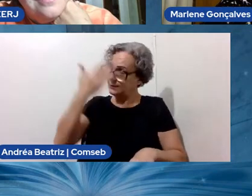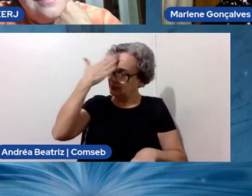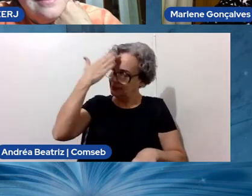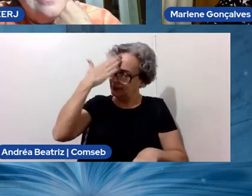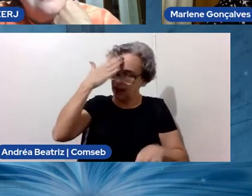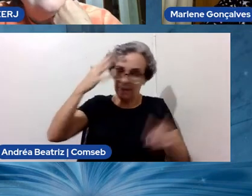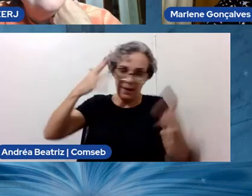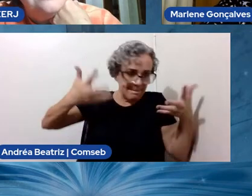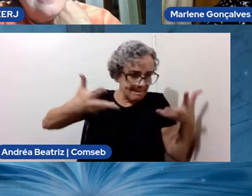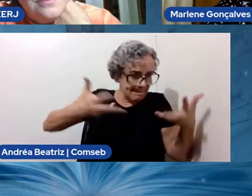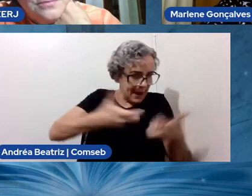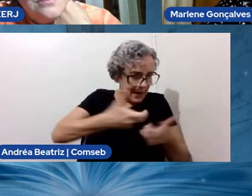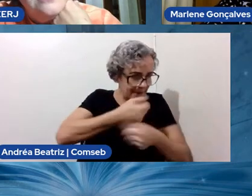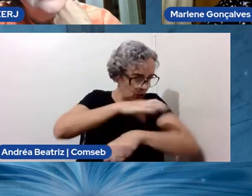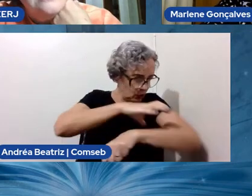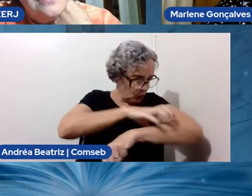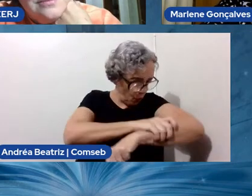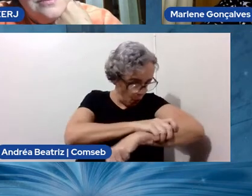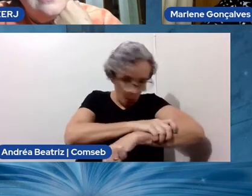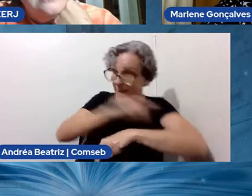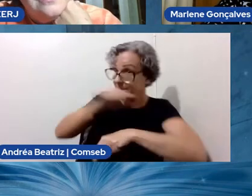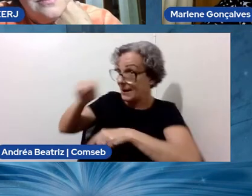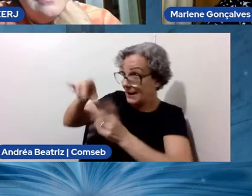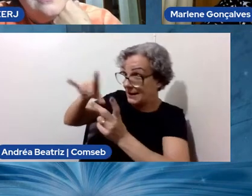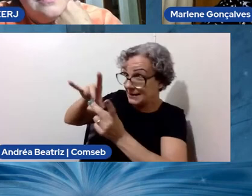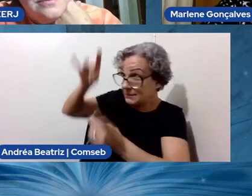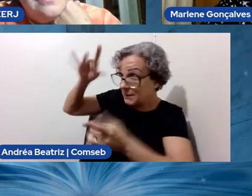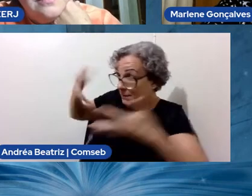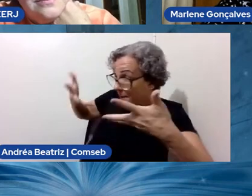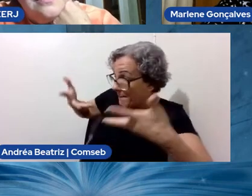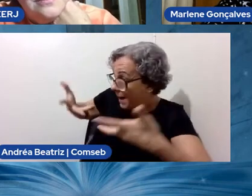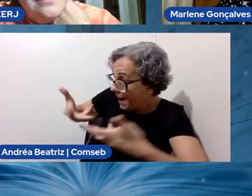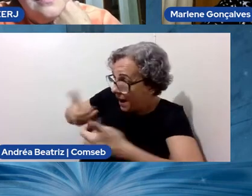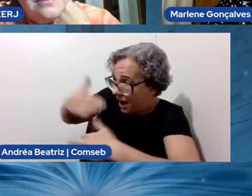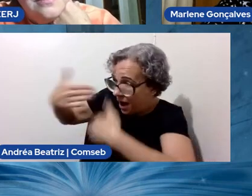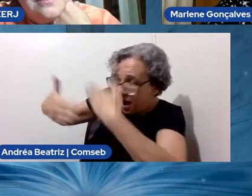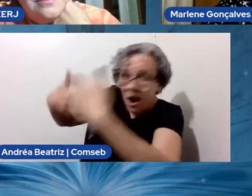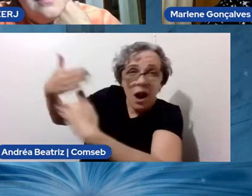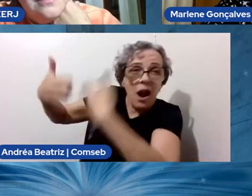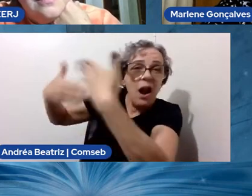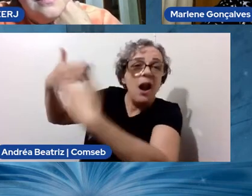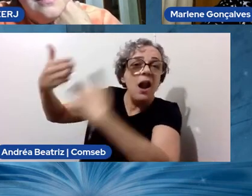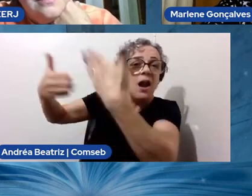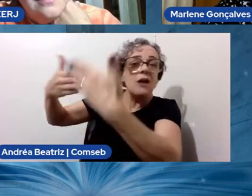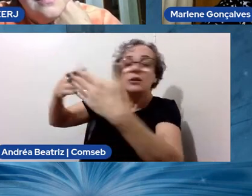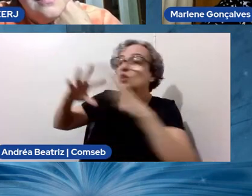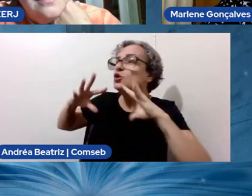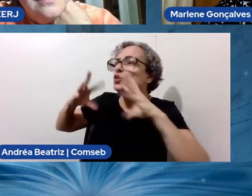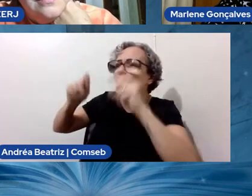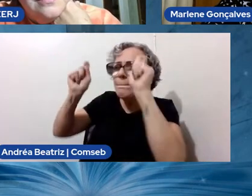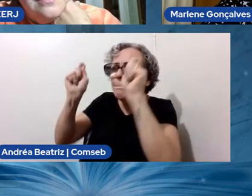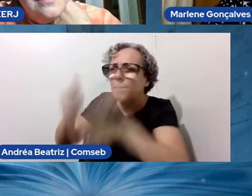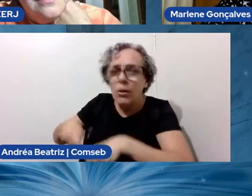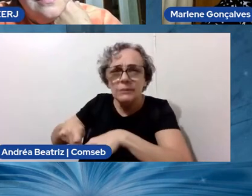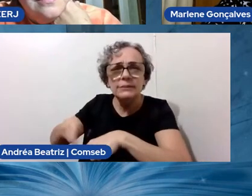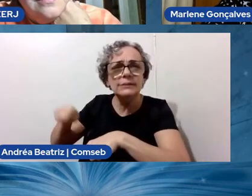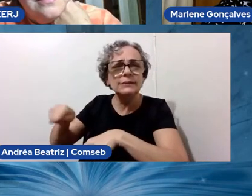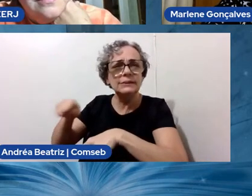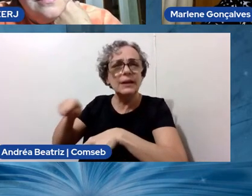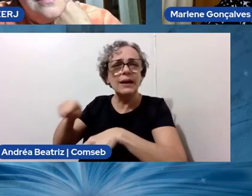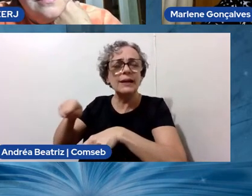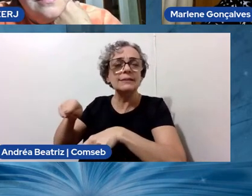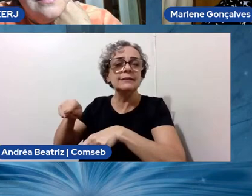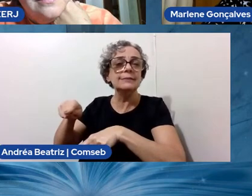de espírito, mas que as suas faculdades orgânicas, todo o seu ser orgânico, foi extremamente